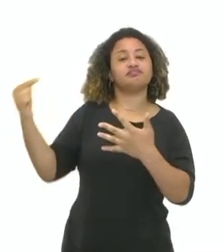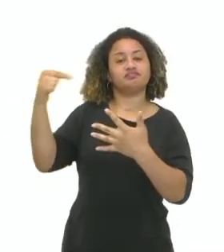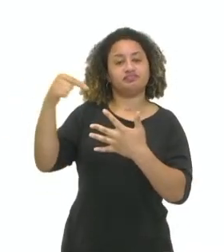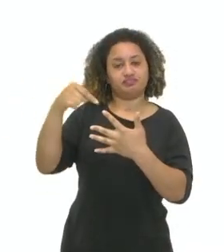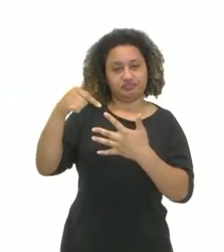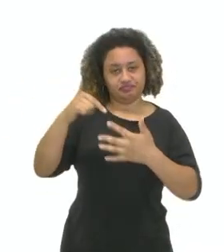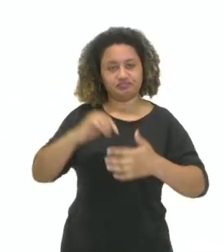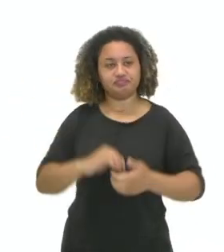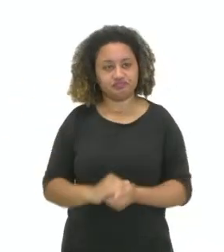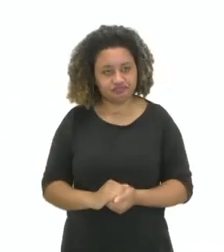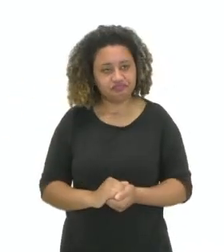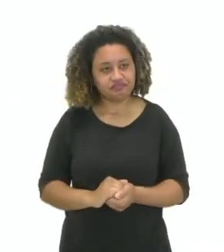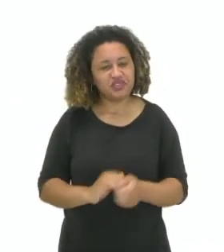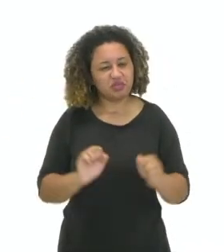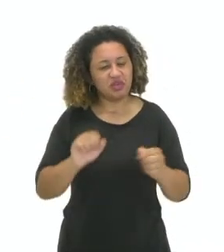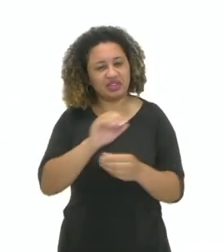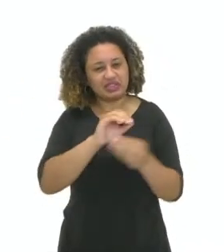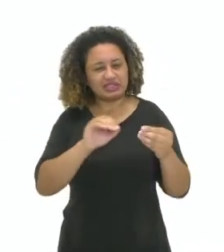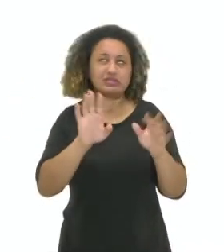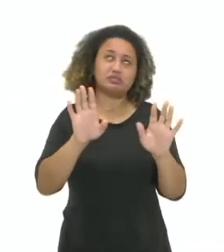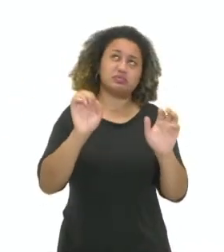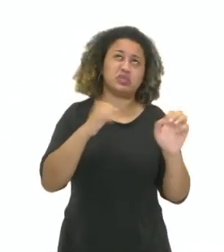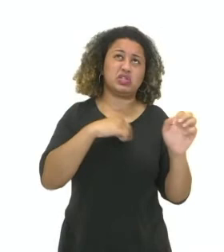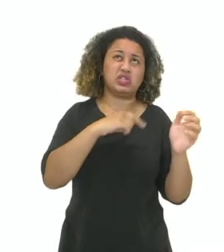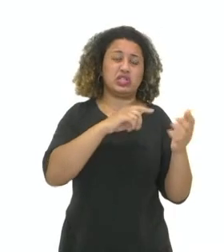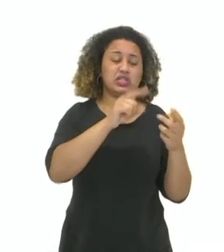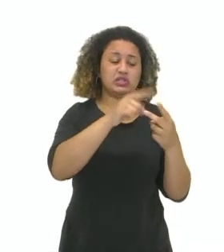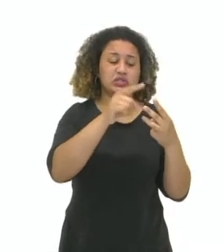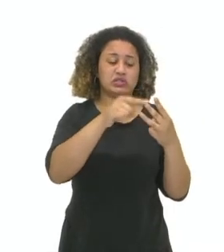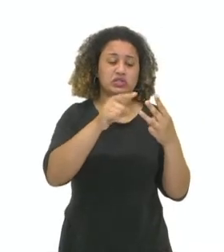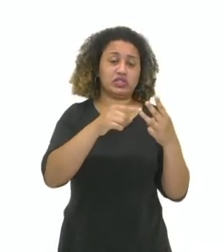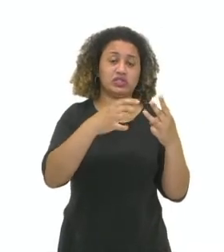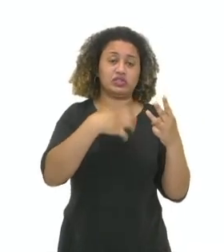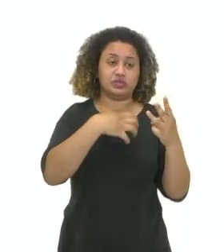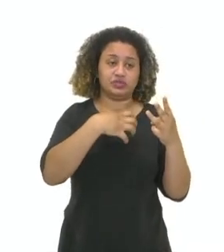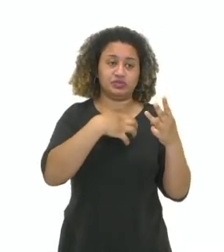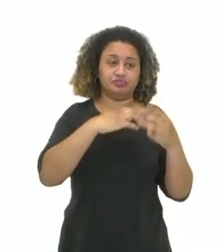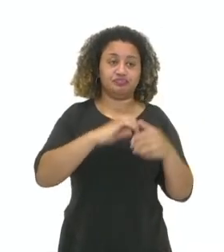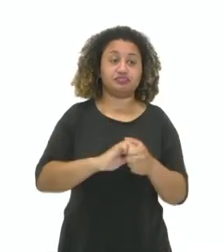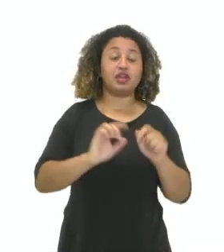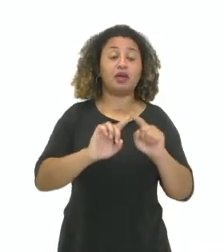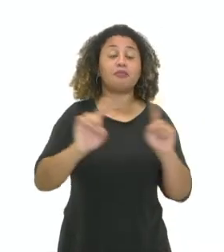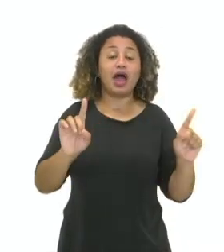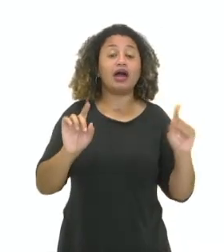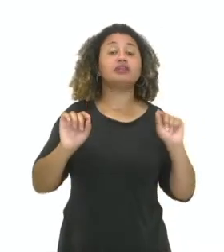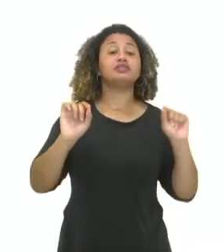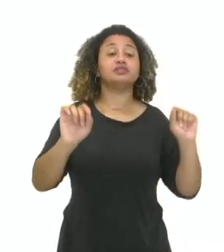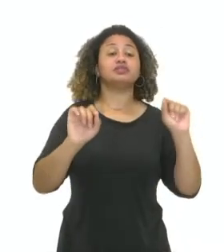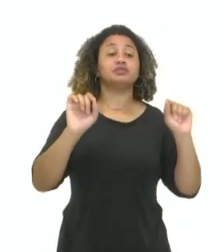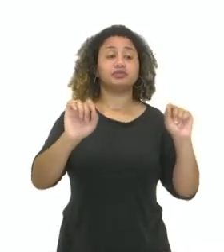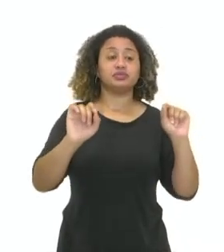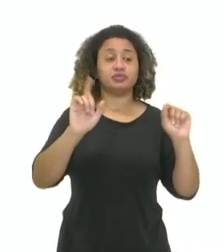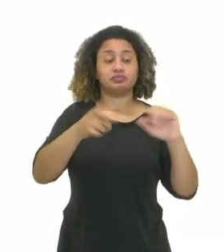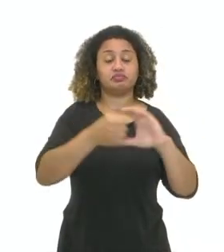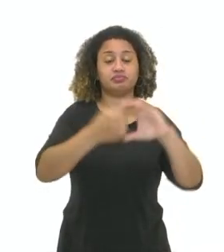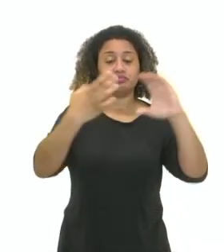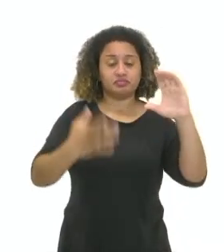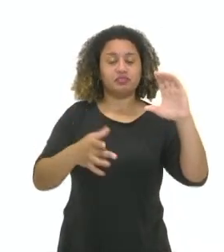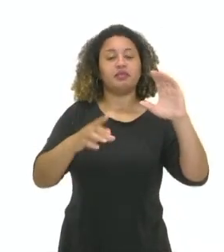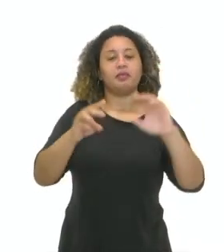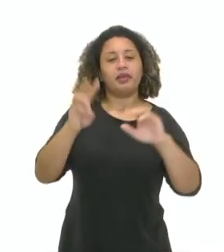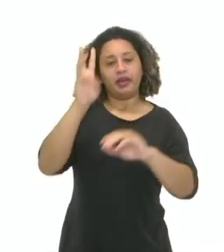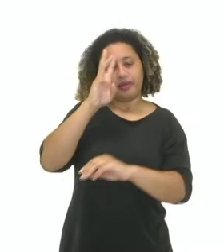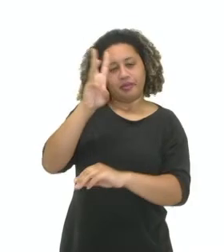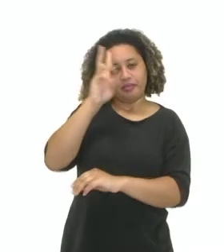impressionismo simbolista. Então, vocês podem encontrar dessas três maneiras. O fato é que o caráter memorialístico